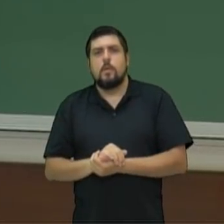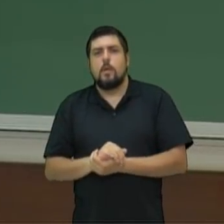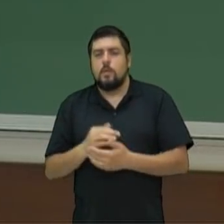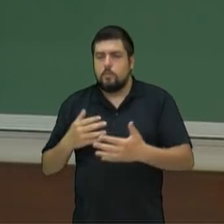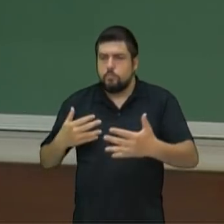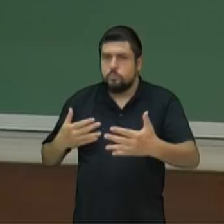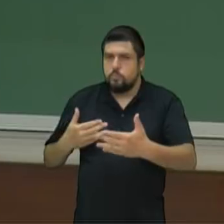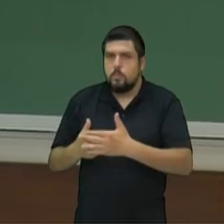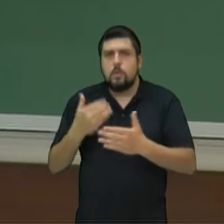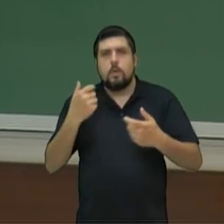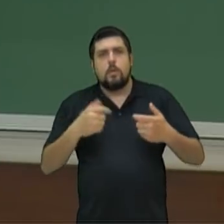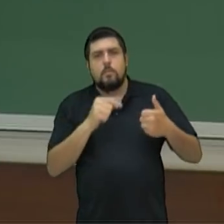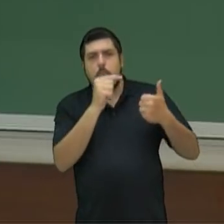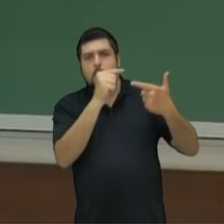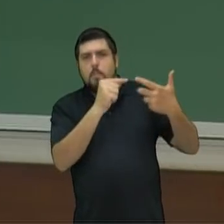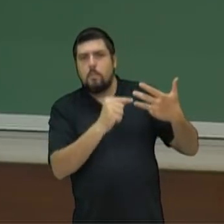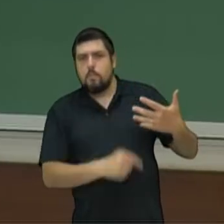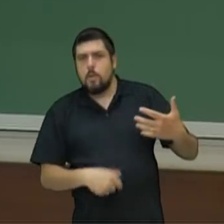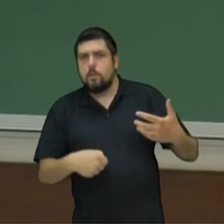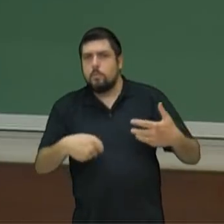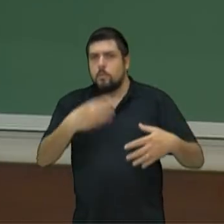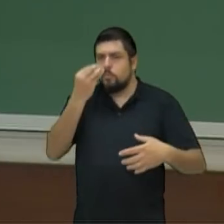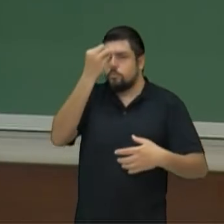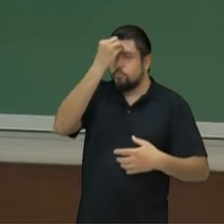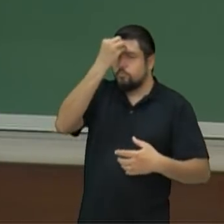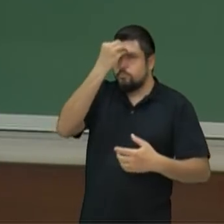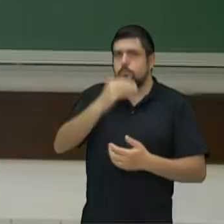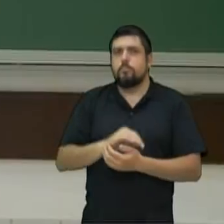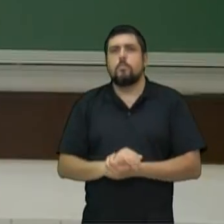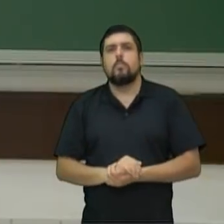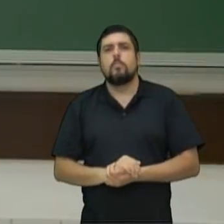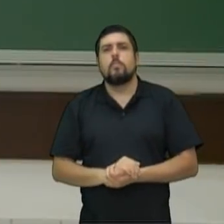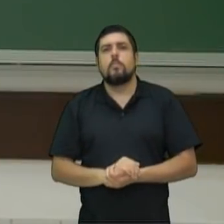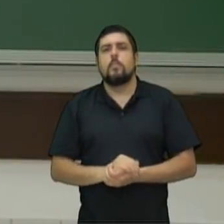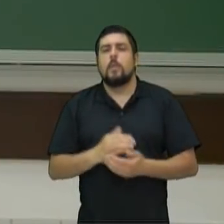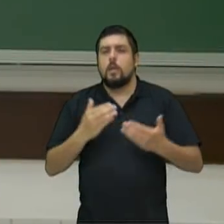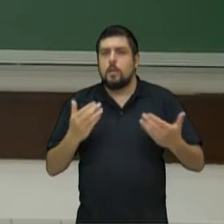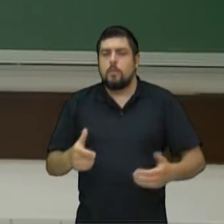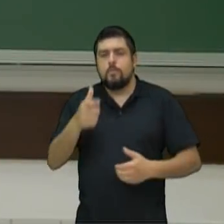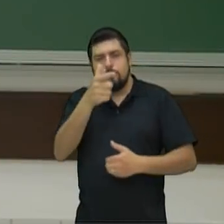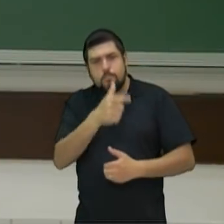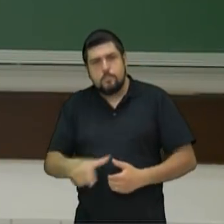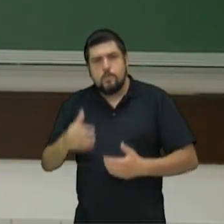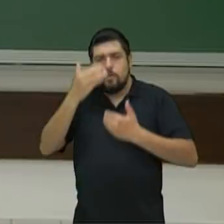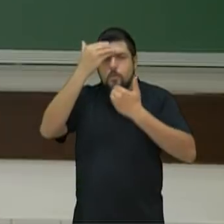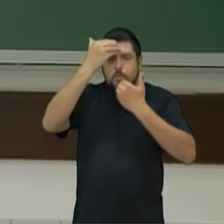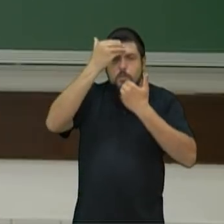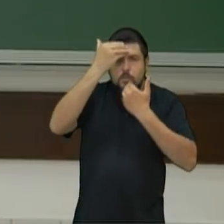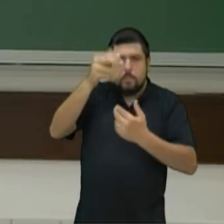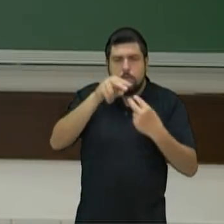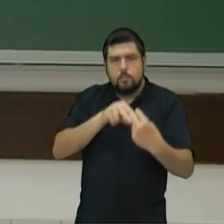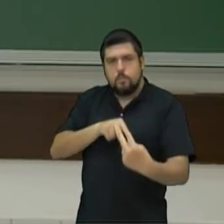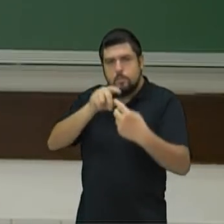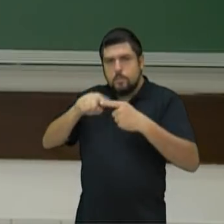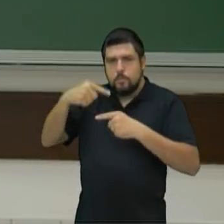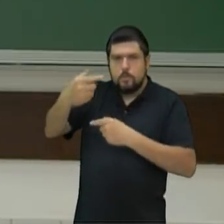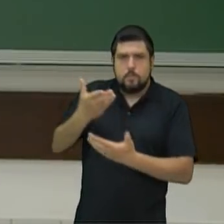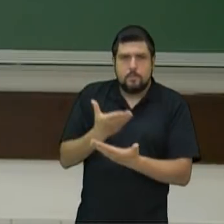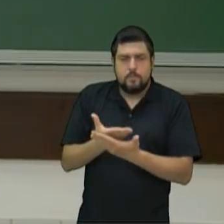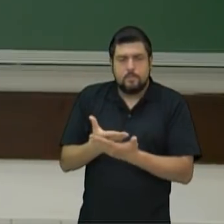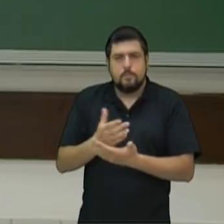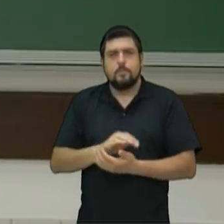precisamos entender, pessoal. Essa estrutura tem que estar na cabeça de vocês, certo? Então, meu muito obrigado, né? E até a próxima aula.